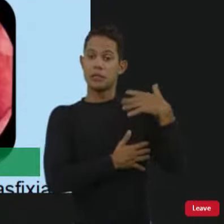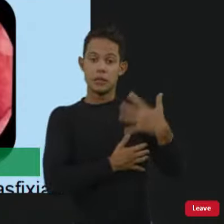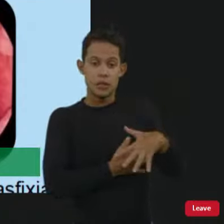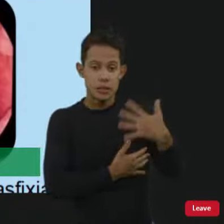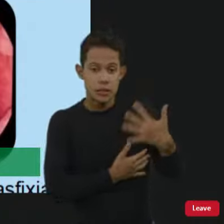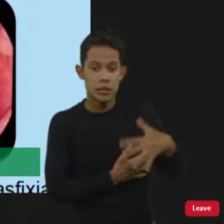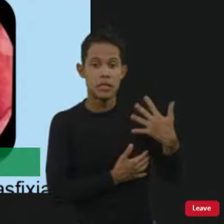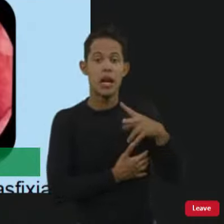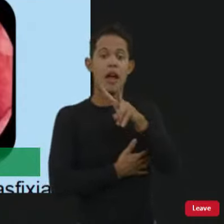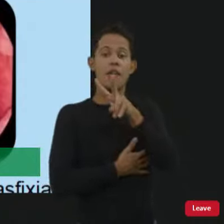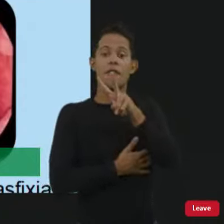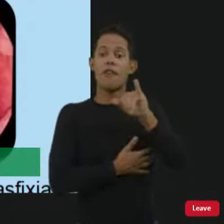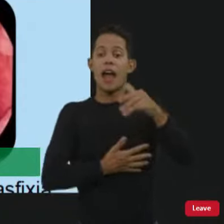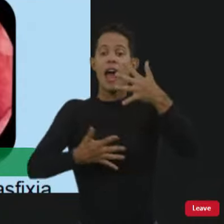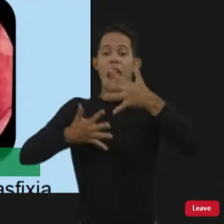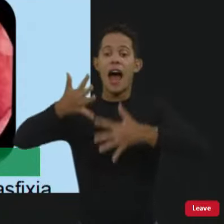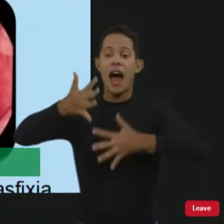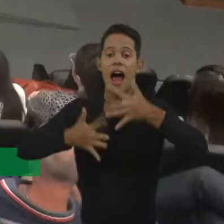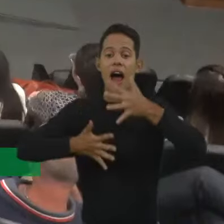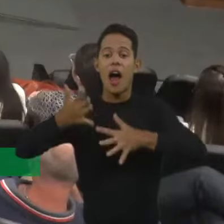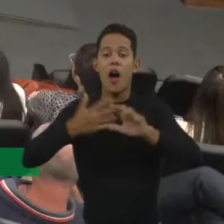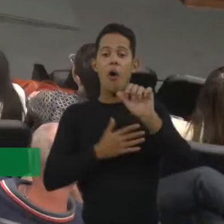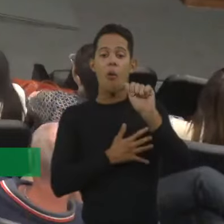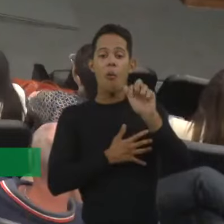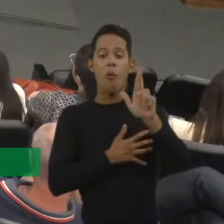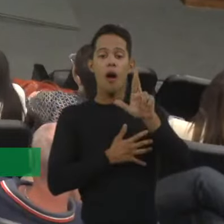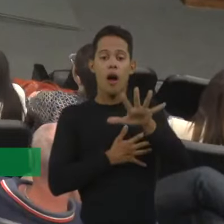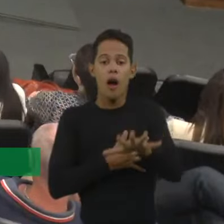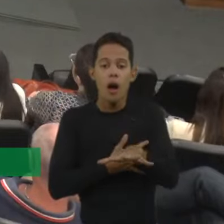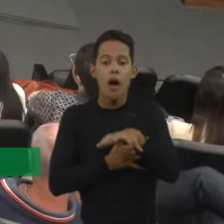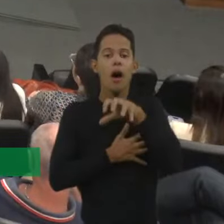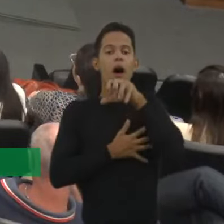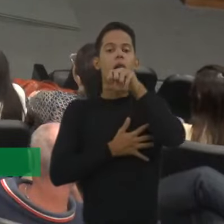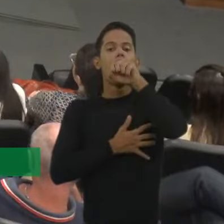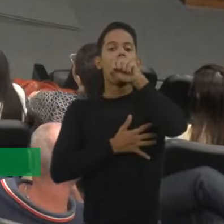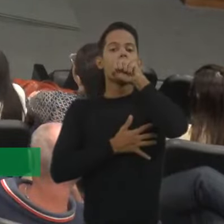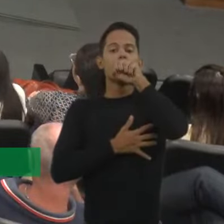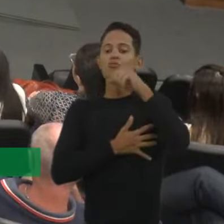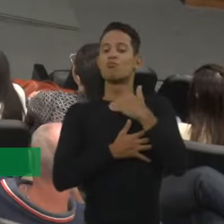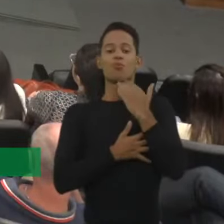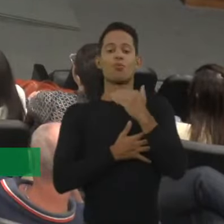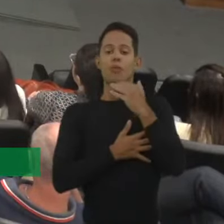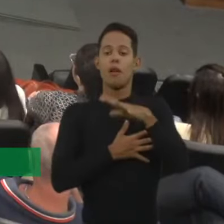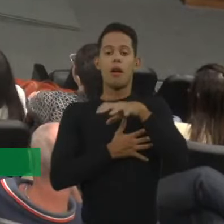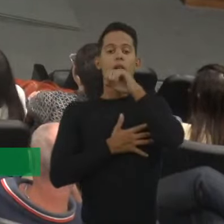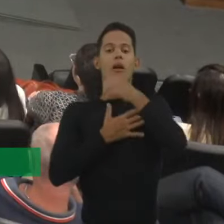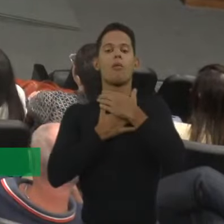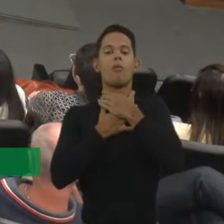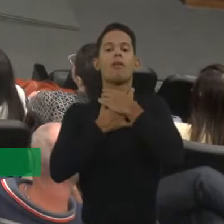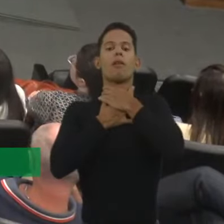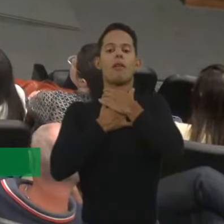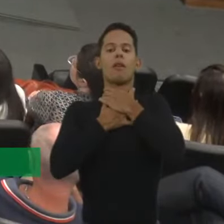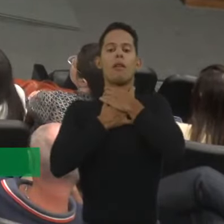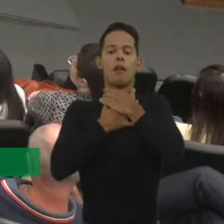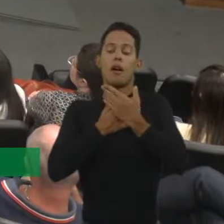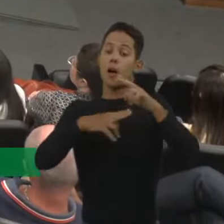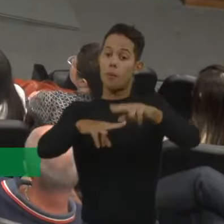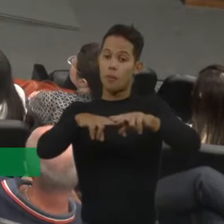obstruir a passagem do ar, levando a uma asfixia. Aqui o paciente, se não for tratado rapidamente